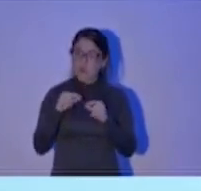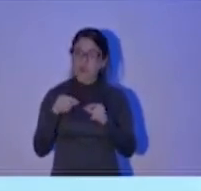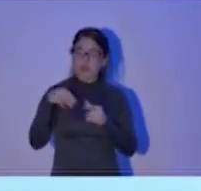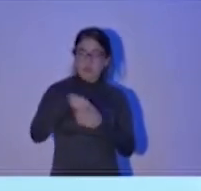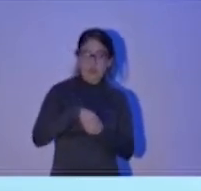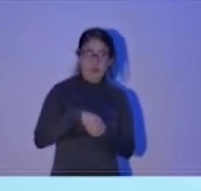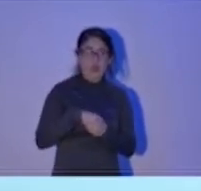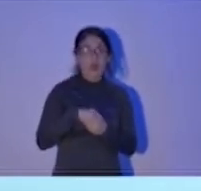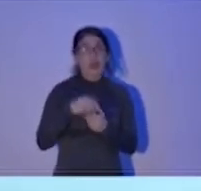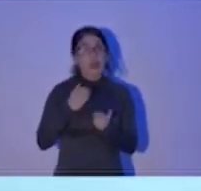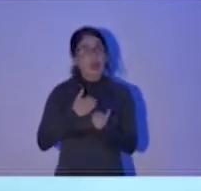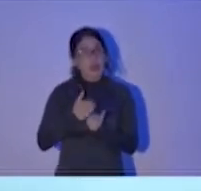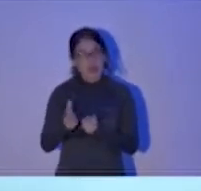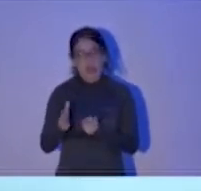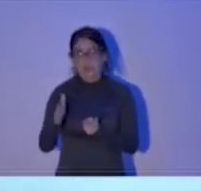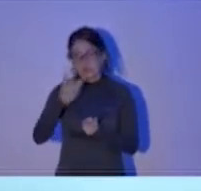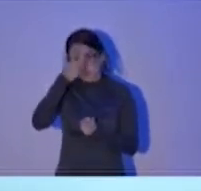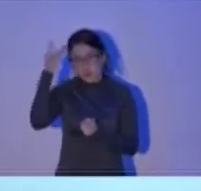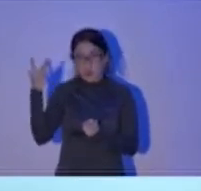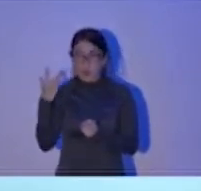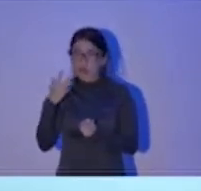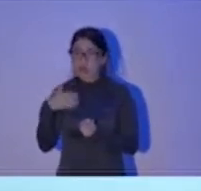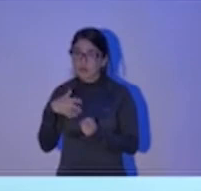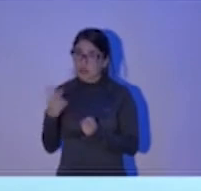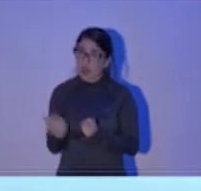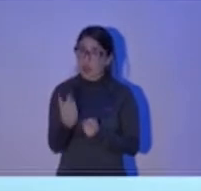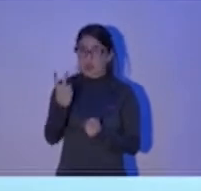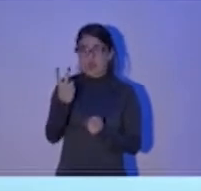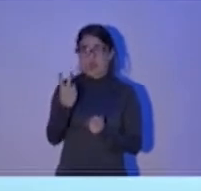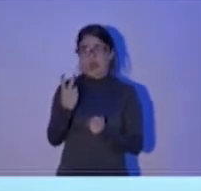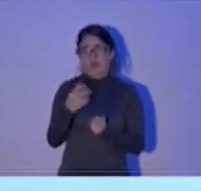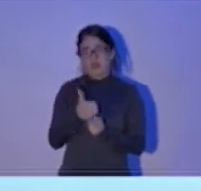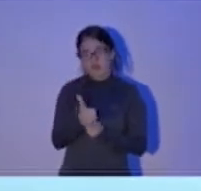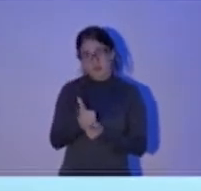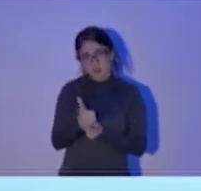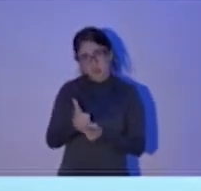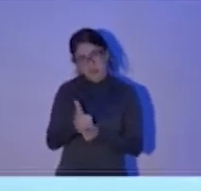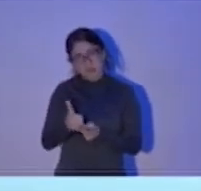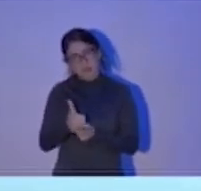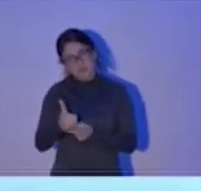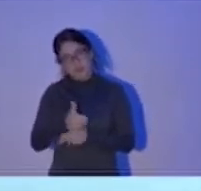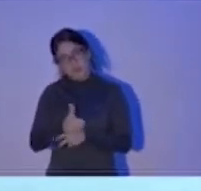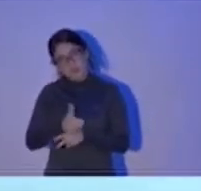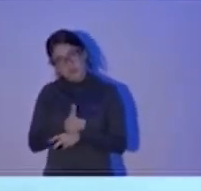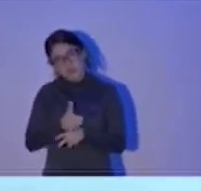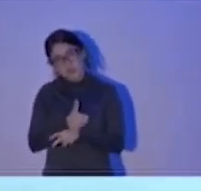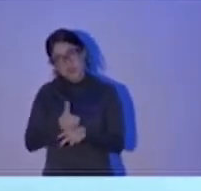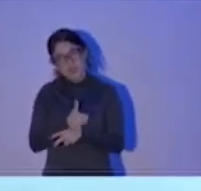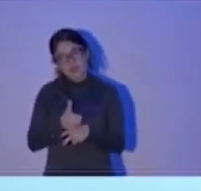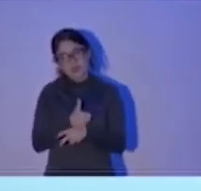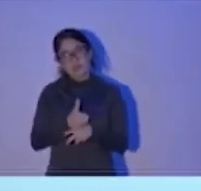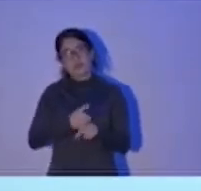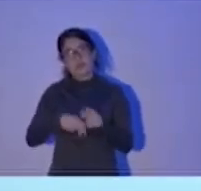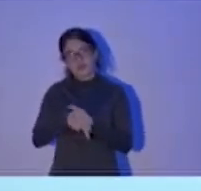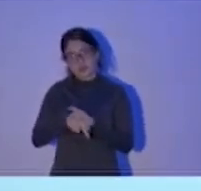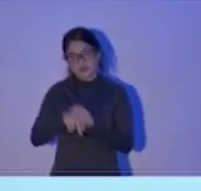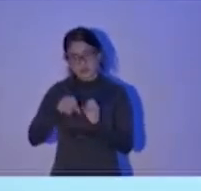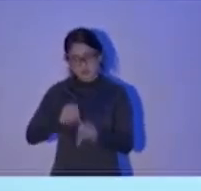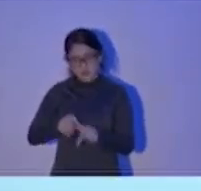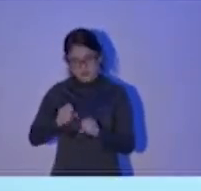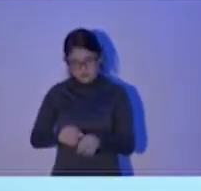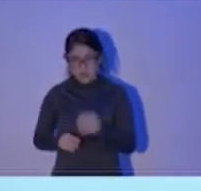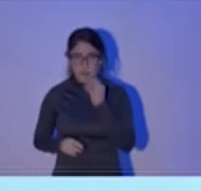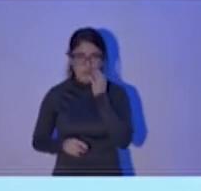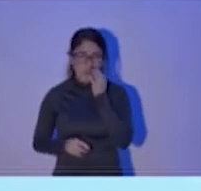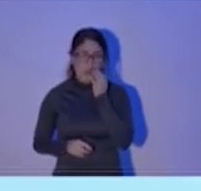atratividade da carreira docente. Quer seja na formação inicial, por intermédio da discussão das DCNs, agora